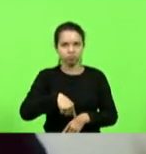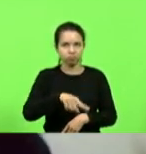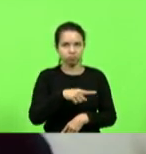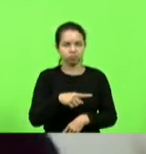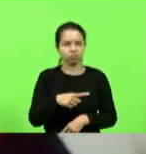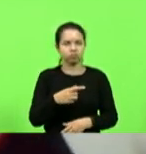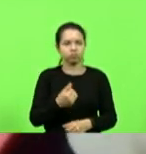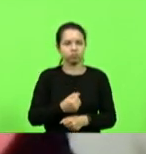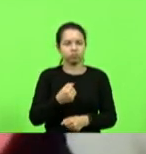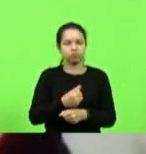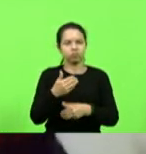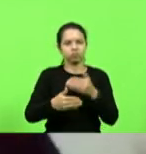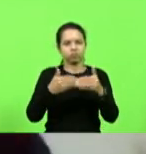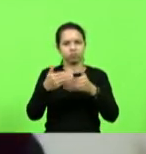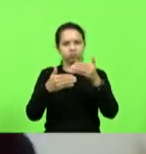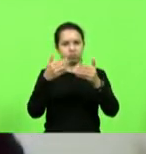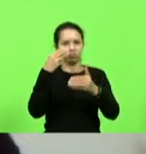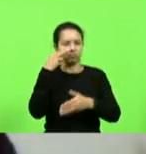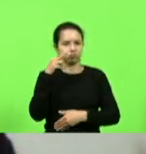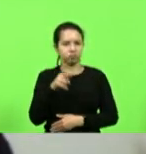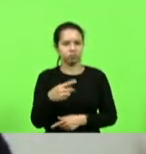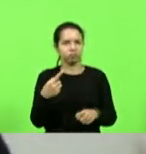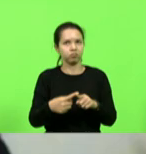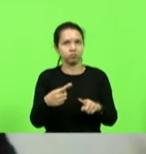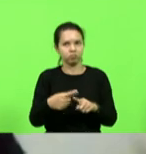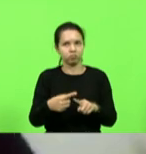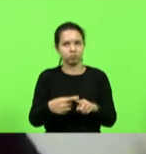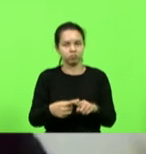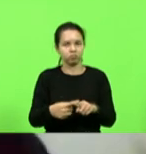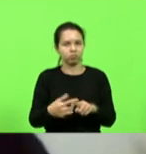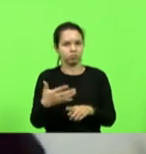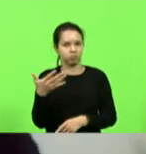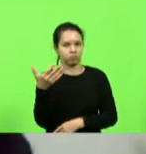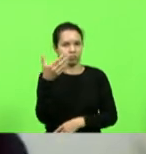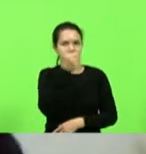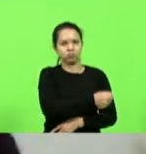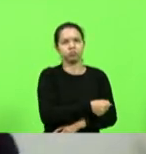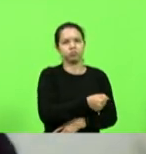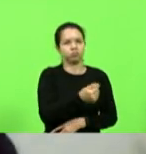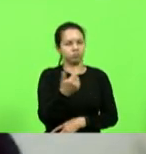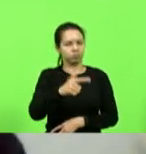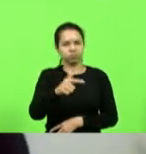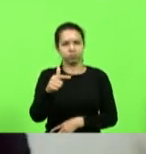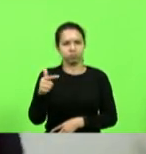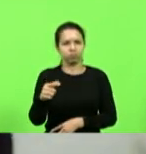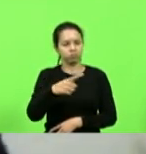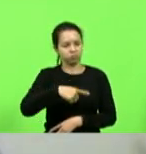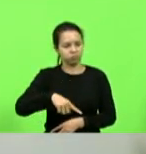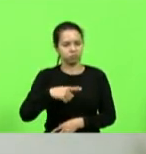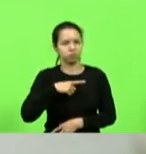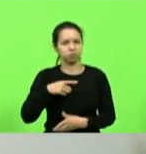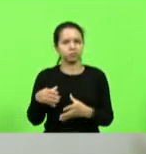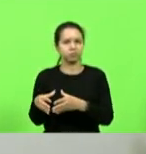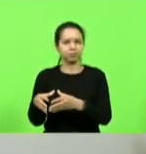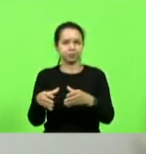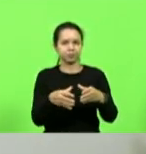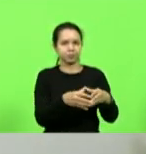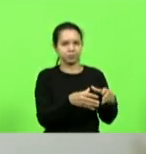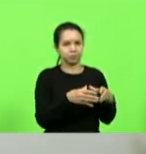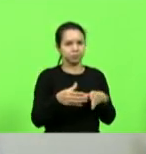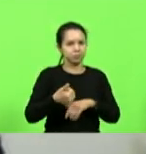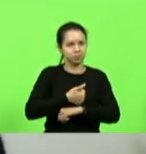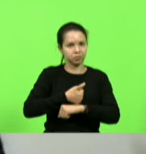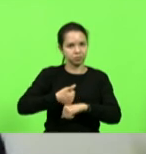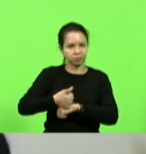construa esta visão, porque não tem salvador da pátria. Nós temos equipes de profissionais